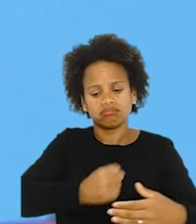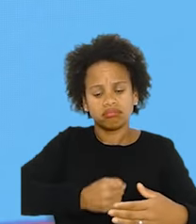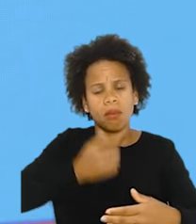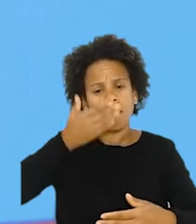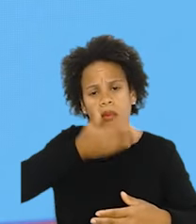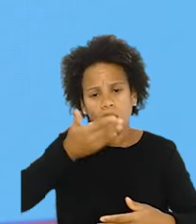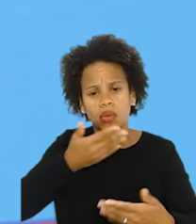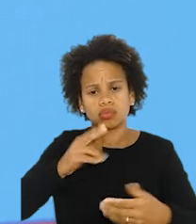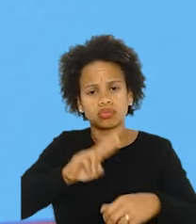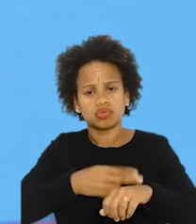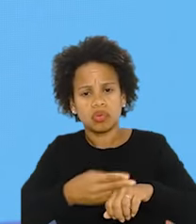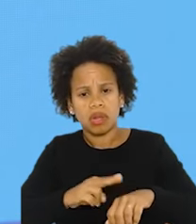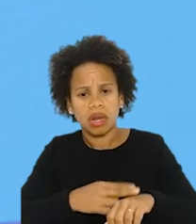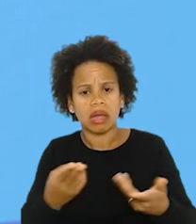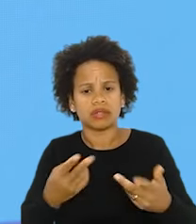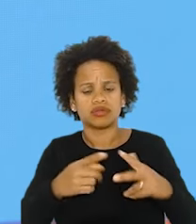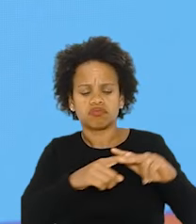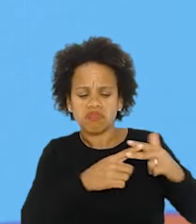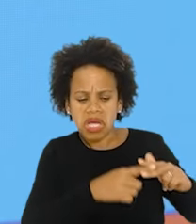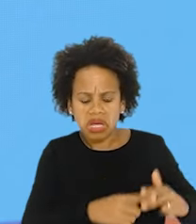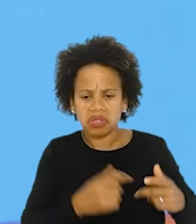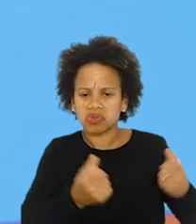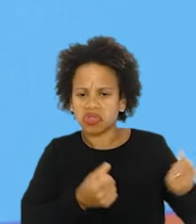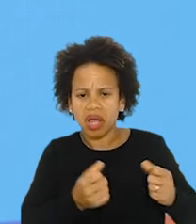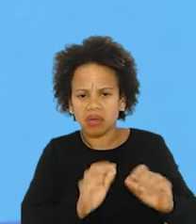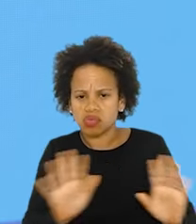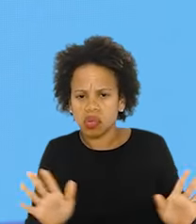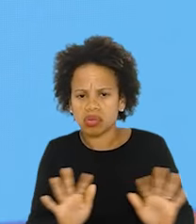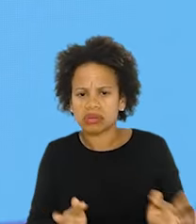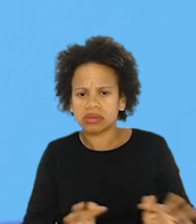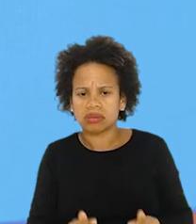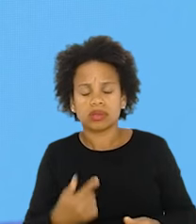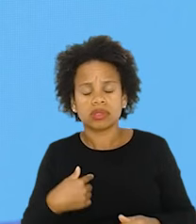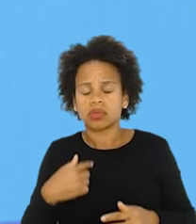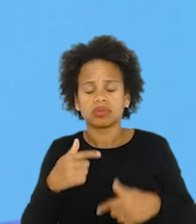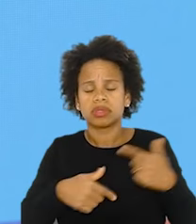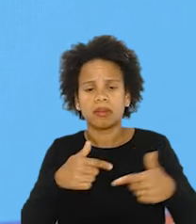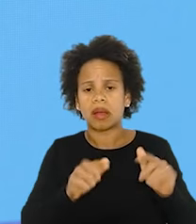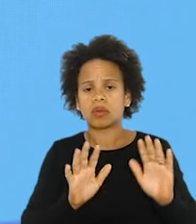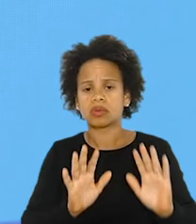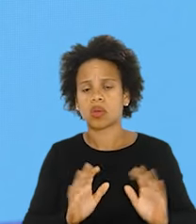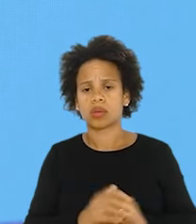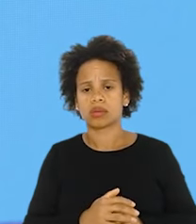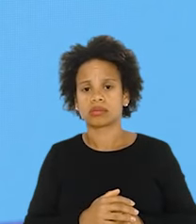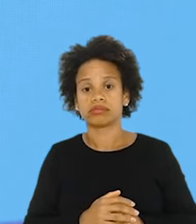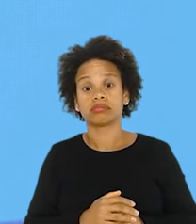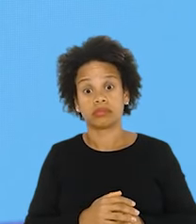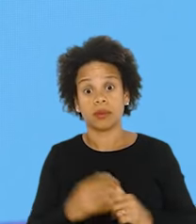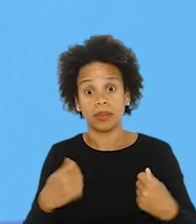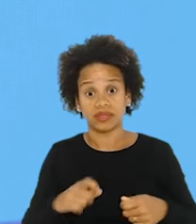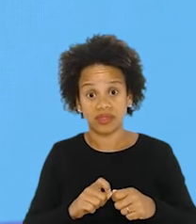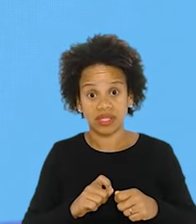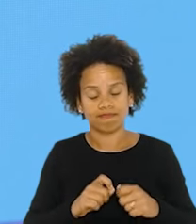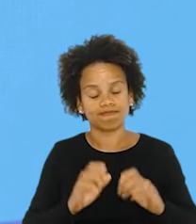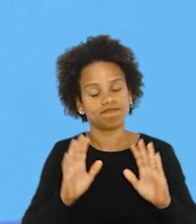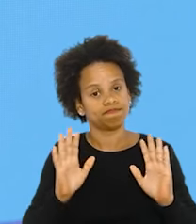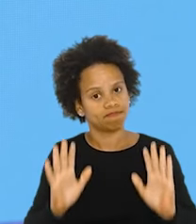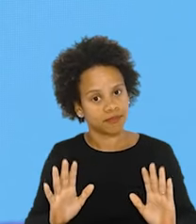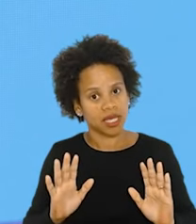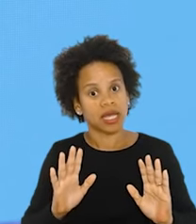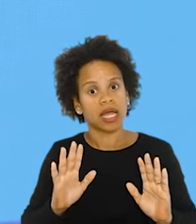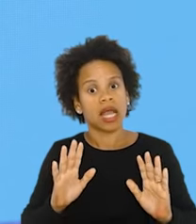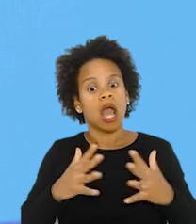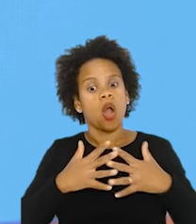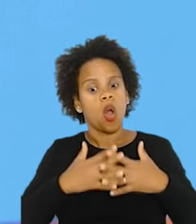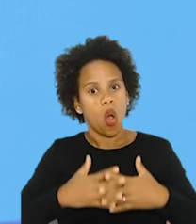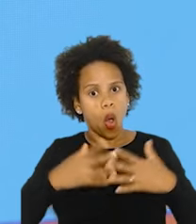e chocolate eu só sou mecânico de de carro e tal eu só tenho essa atividade eu tenho que fazer é uma questão muito complexa né pra gente responder